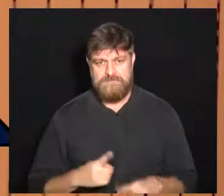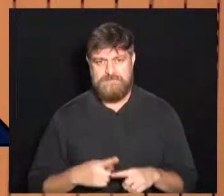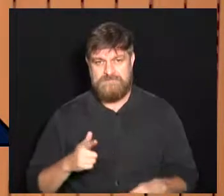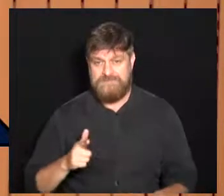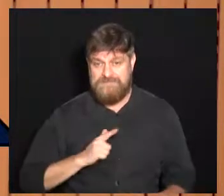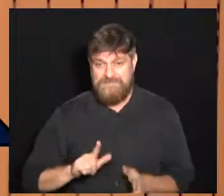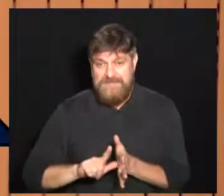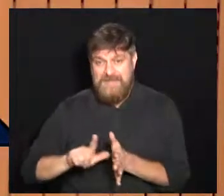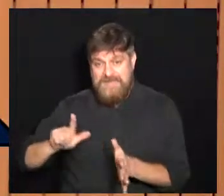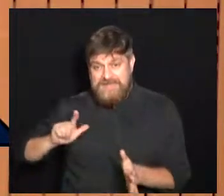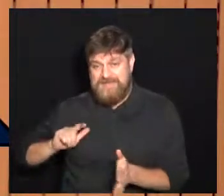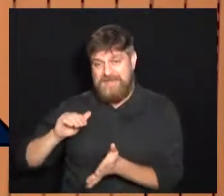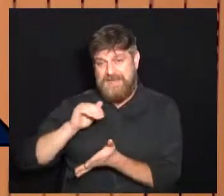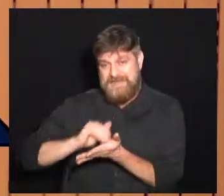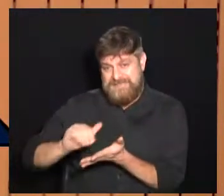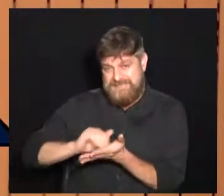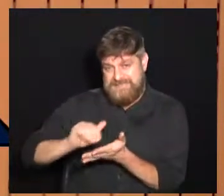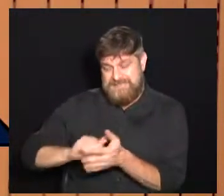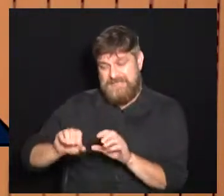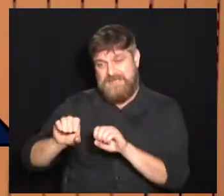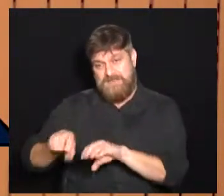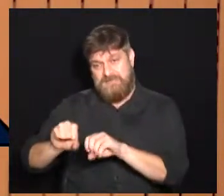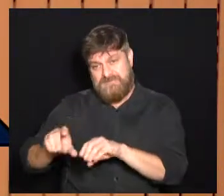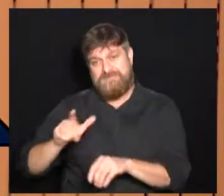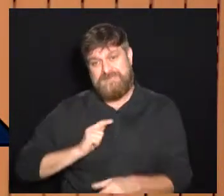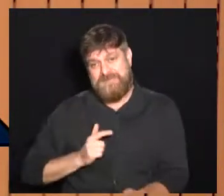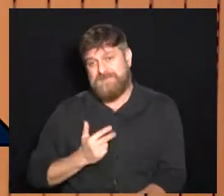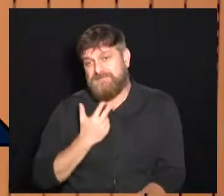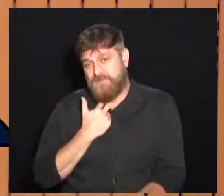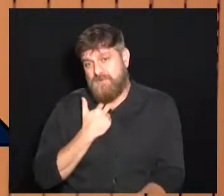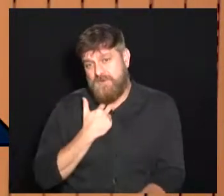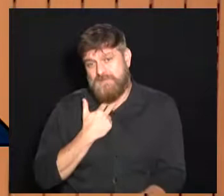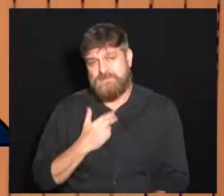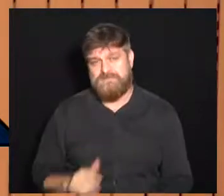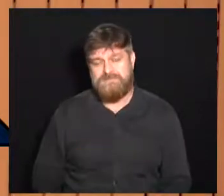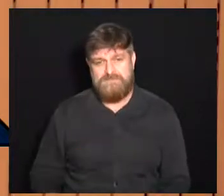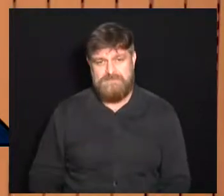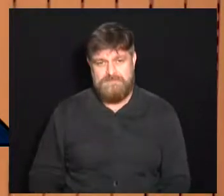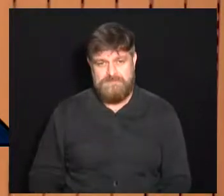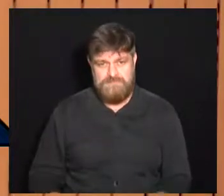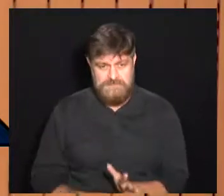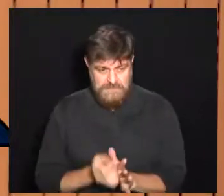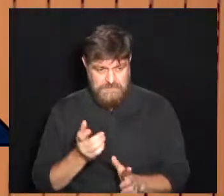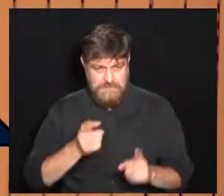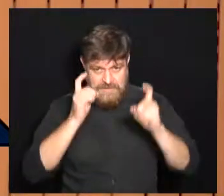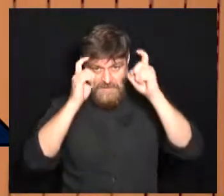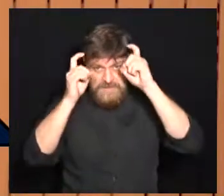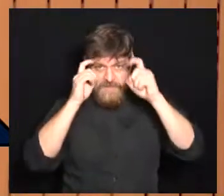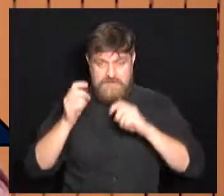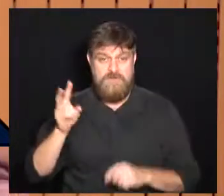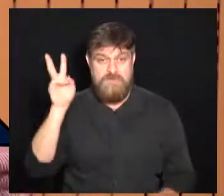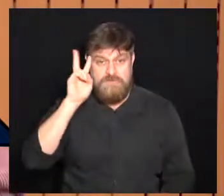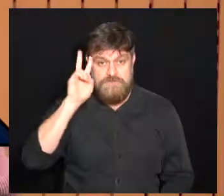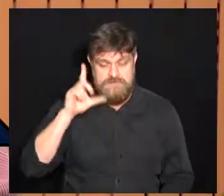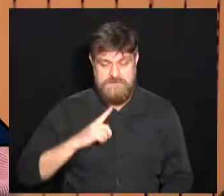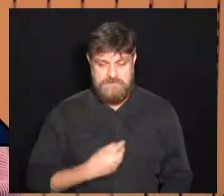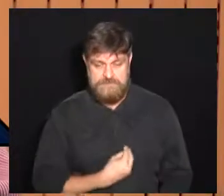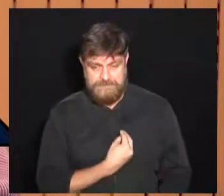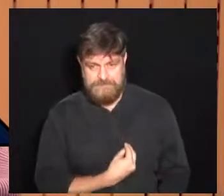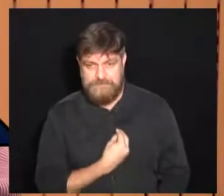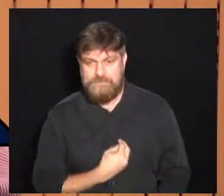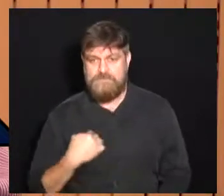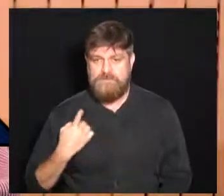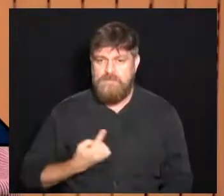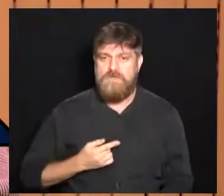agenda anterior da secretária de Educação, Solange Pellicer. Vocês sabem, muitos aqui estavam na sessão de segunda-feira. Na sessão de segunda-feira